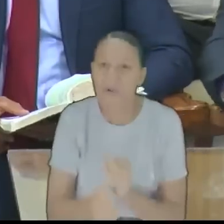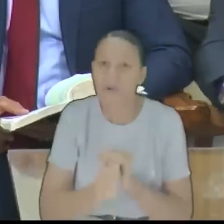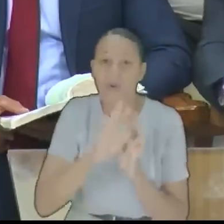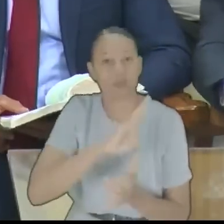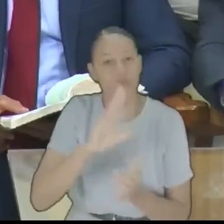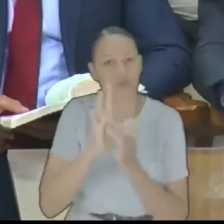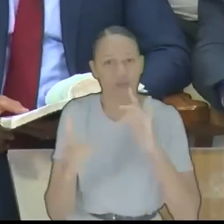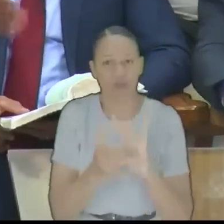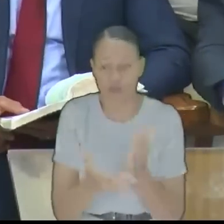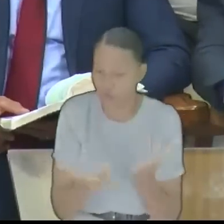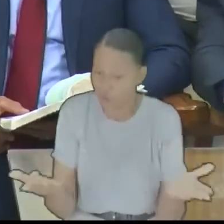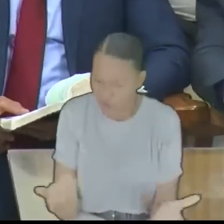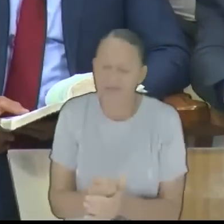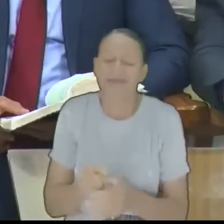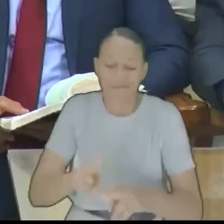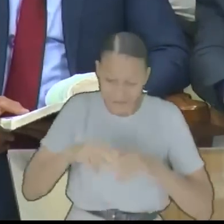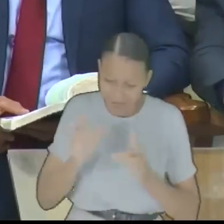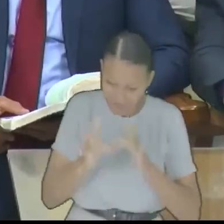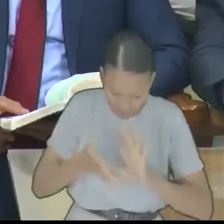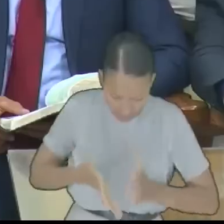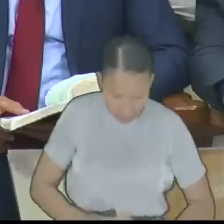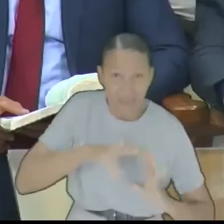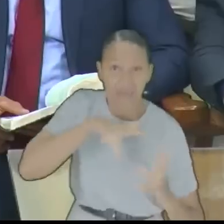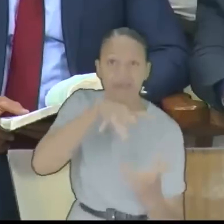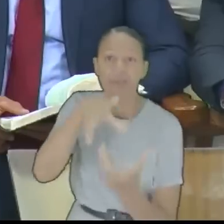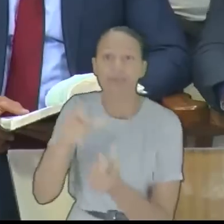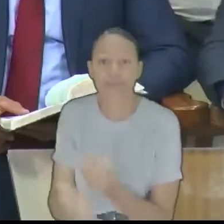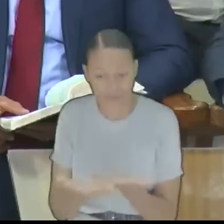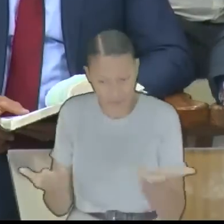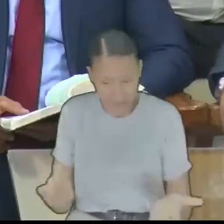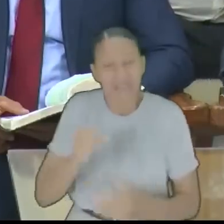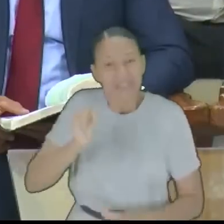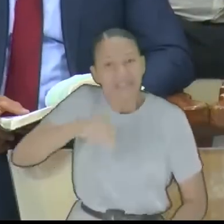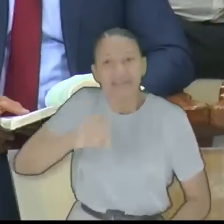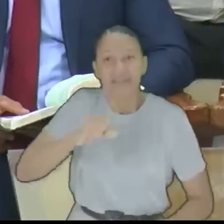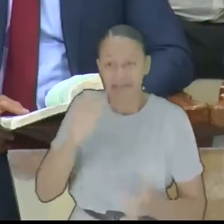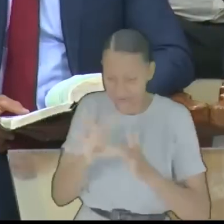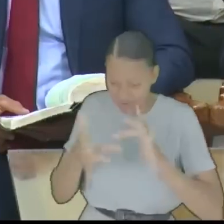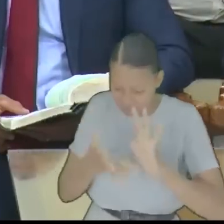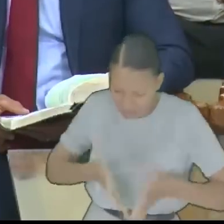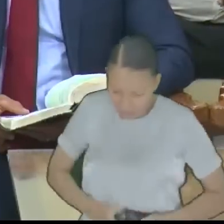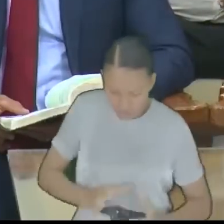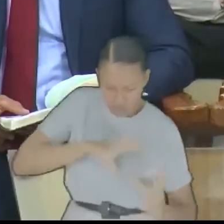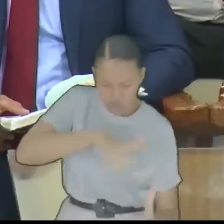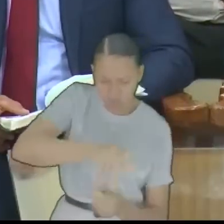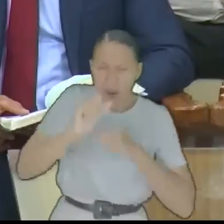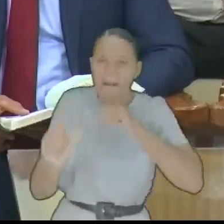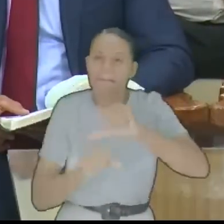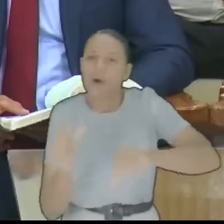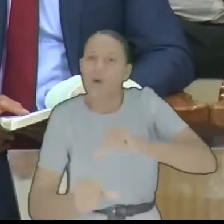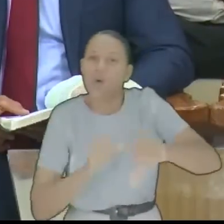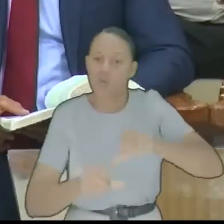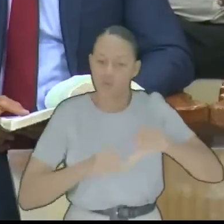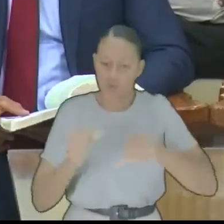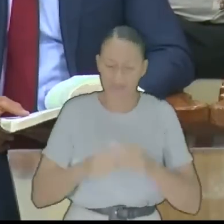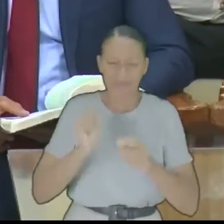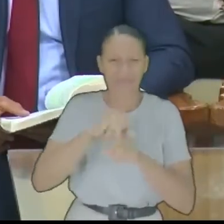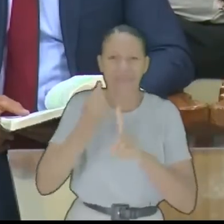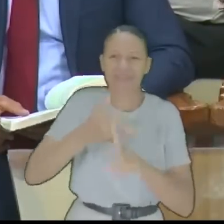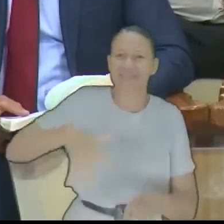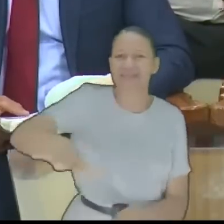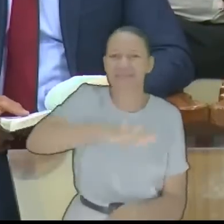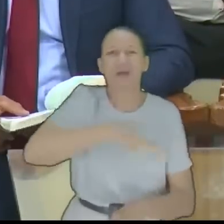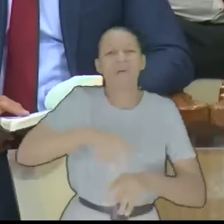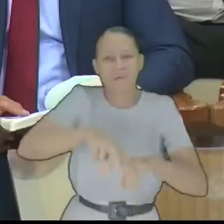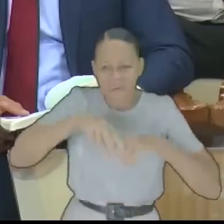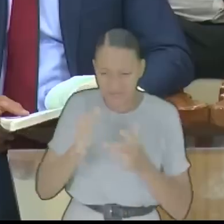Jesus? Foi a vinda do Messias. Foi a vinda do Messias que mudou esta sociedade.